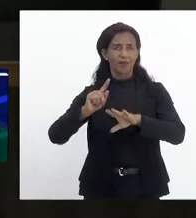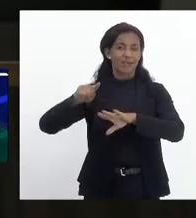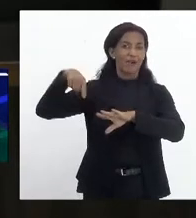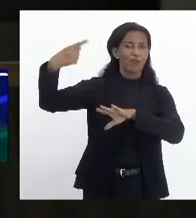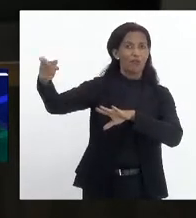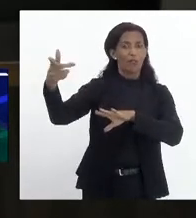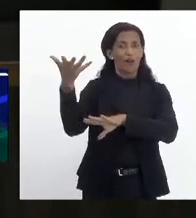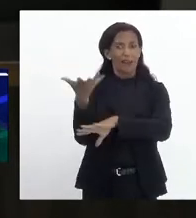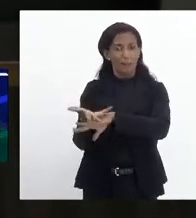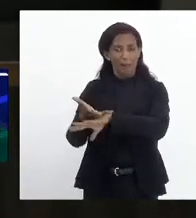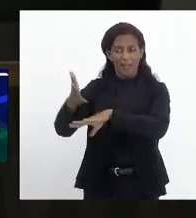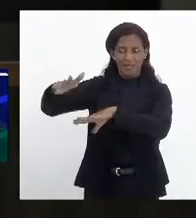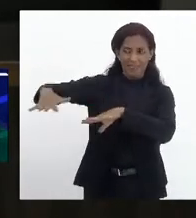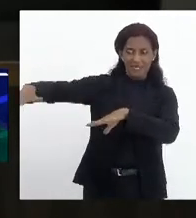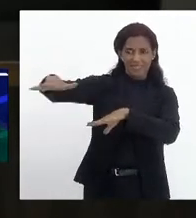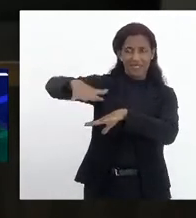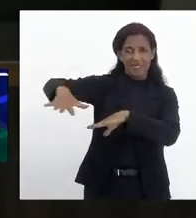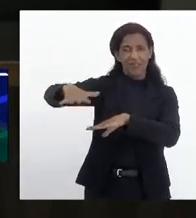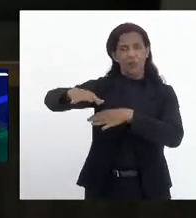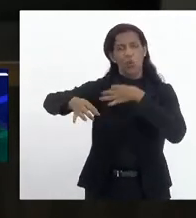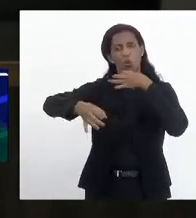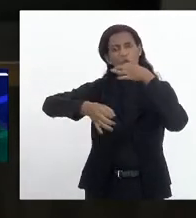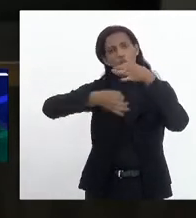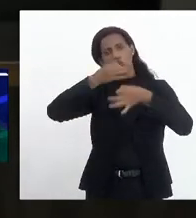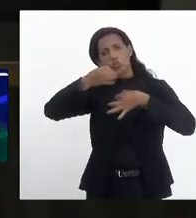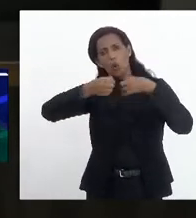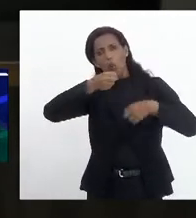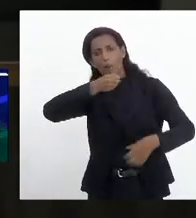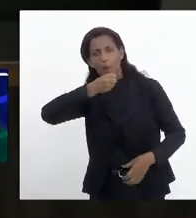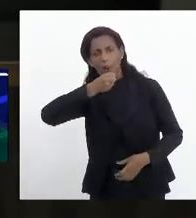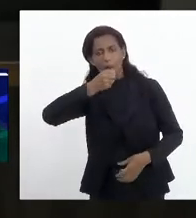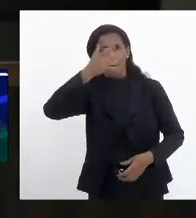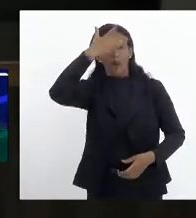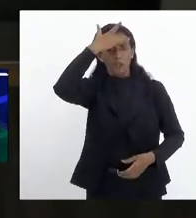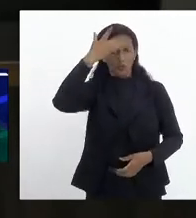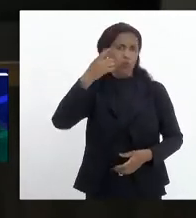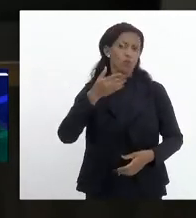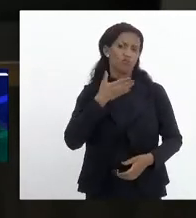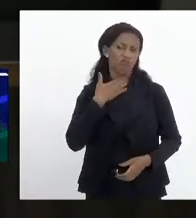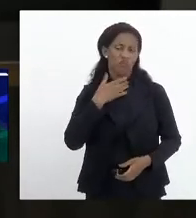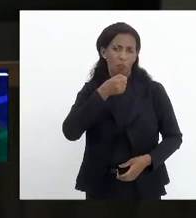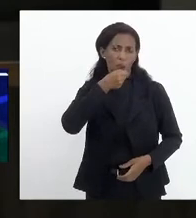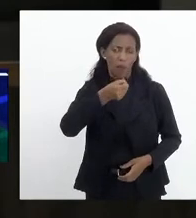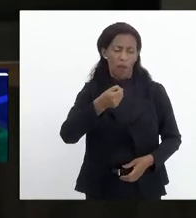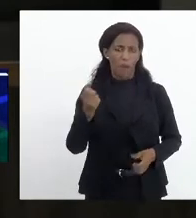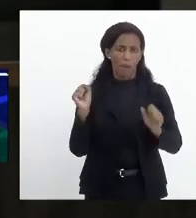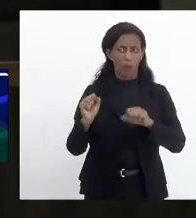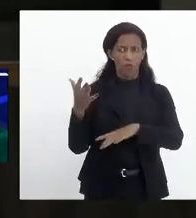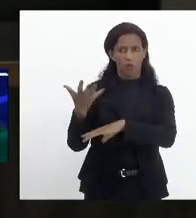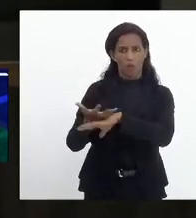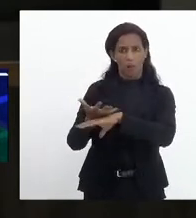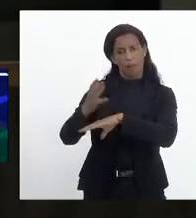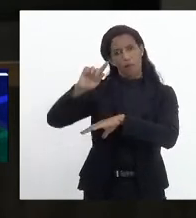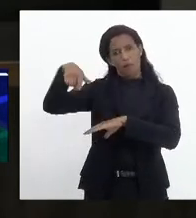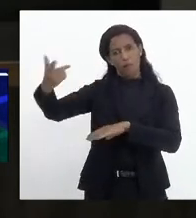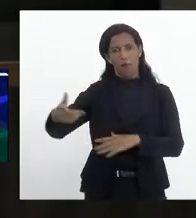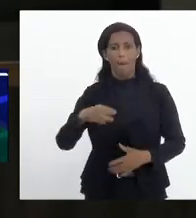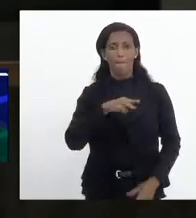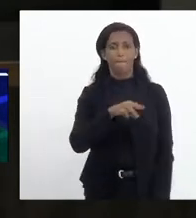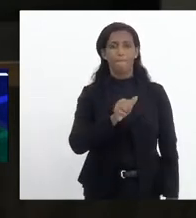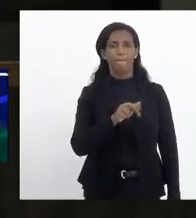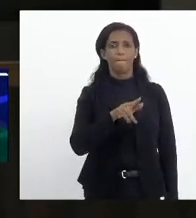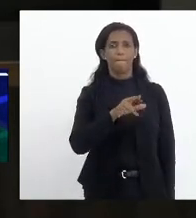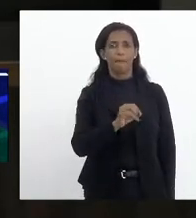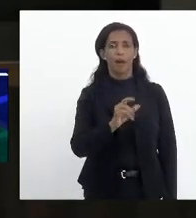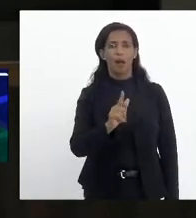praça, talvez um carro de som, um palanque, para que as pessoas possam se manifestar lá na Praça Mário Lago,